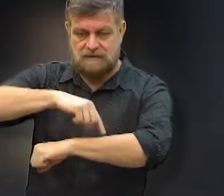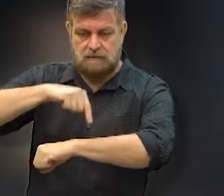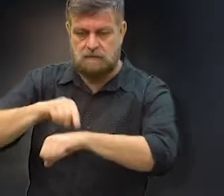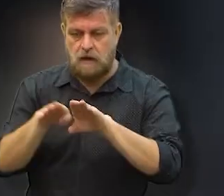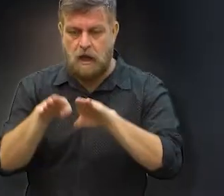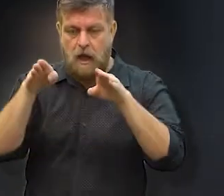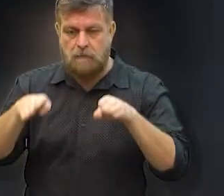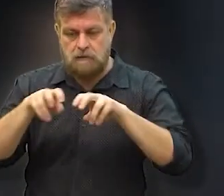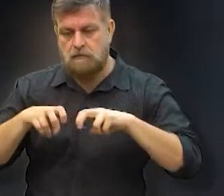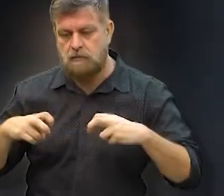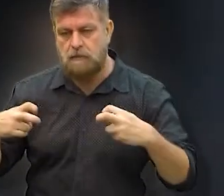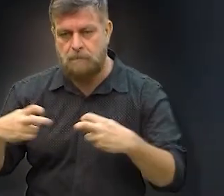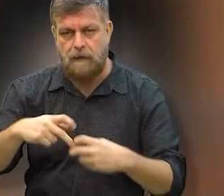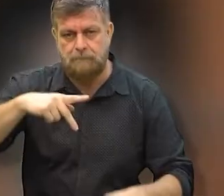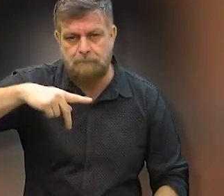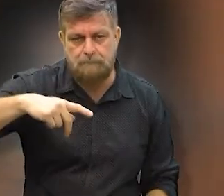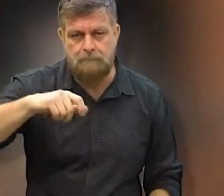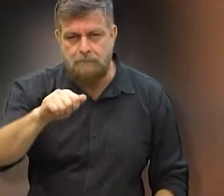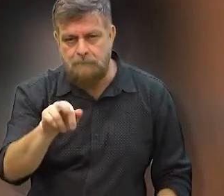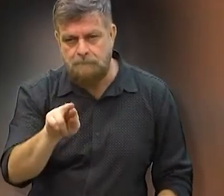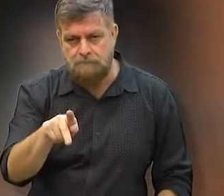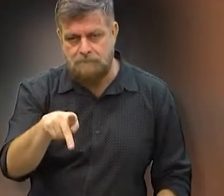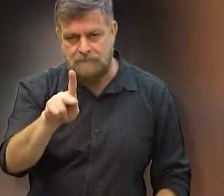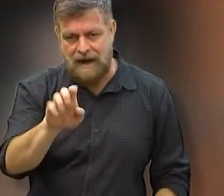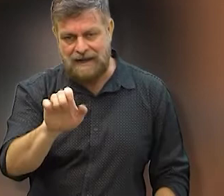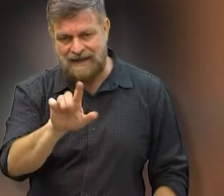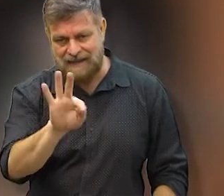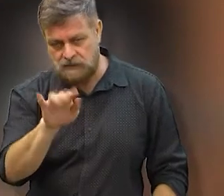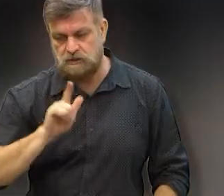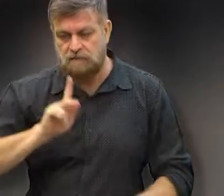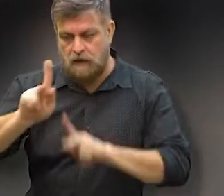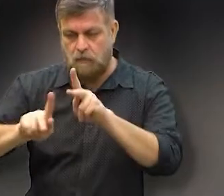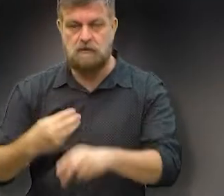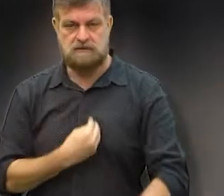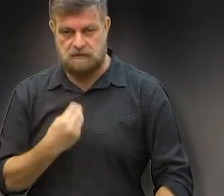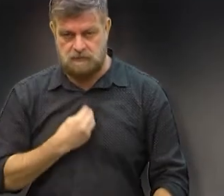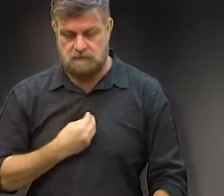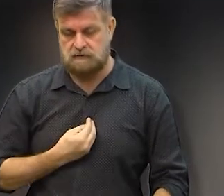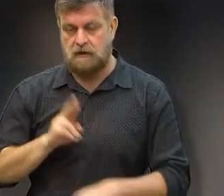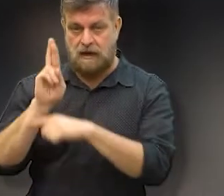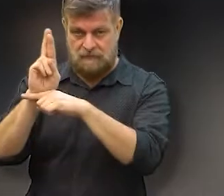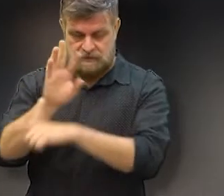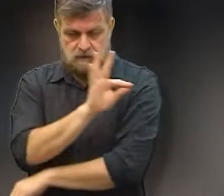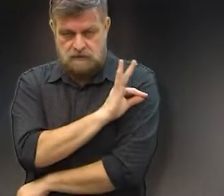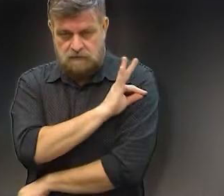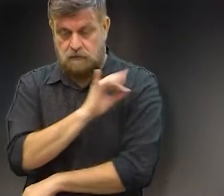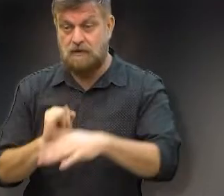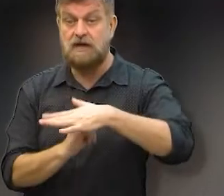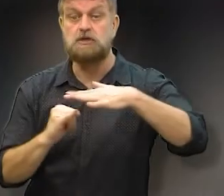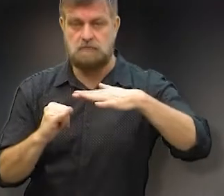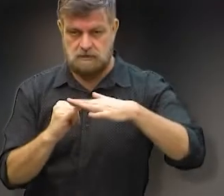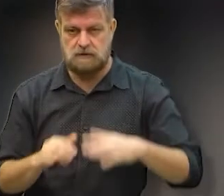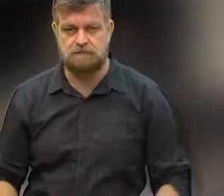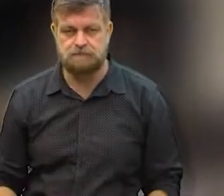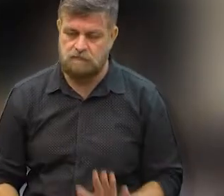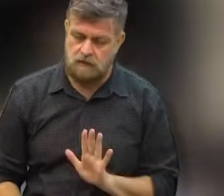públicos, os chamados parklets. A audiência contou com a presença da população, com representantes do governo e de